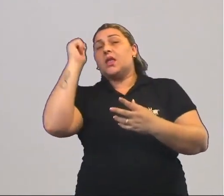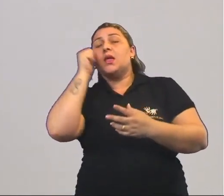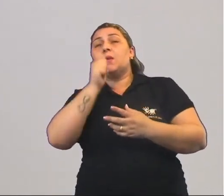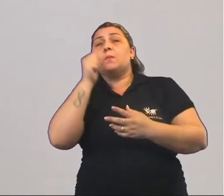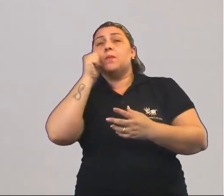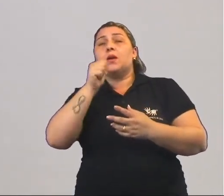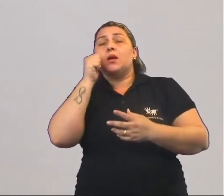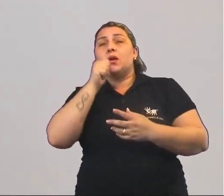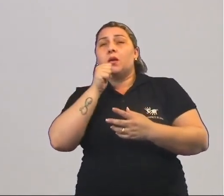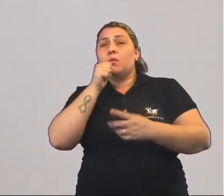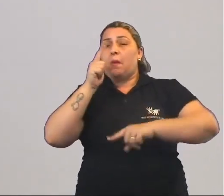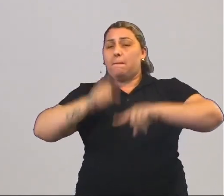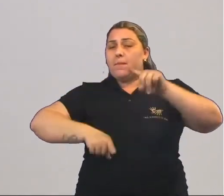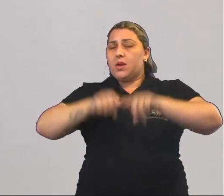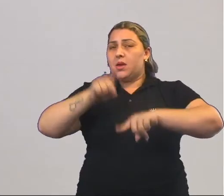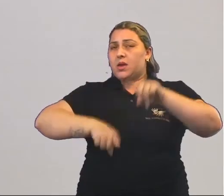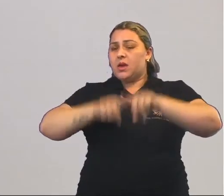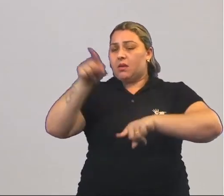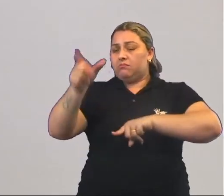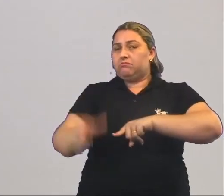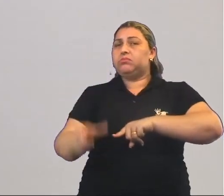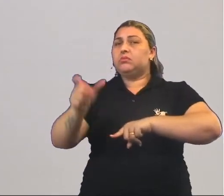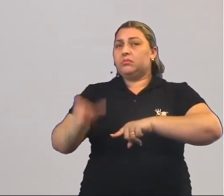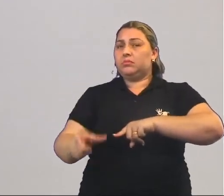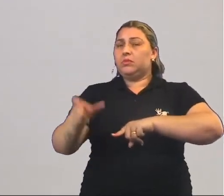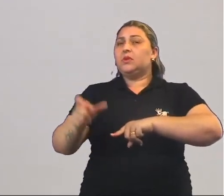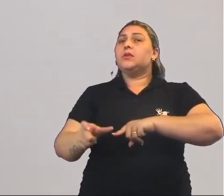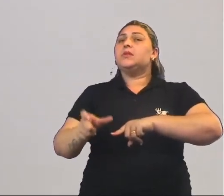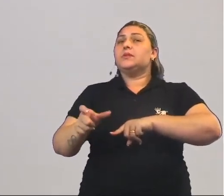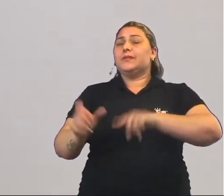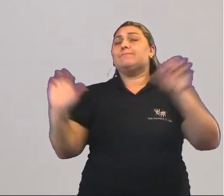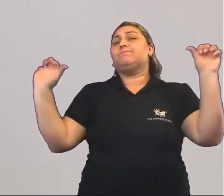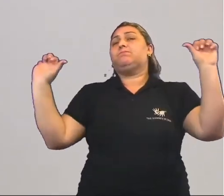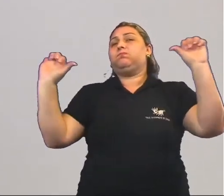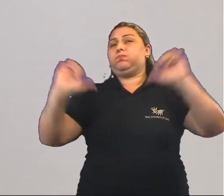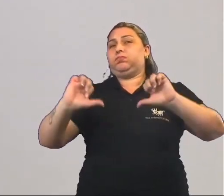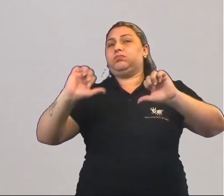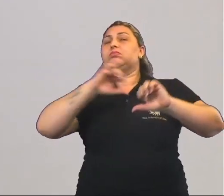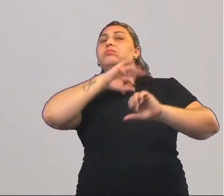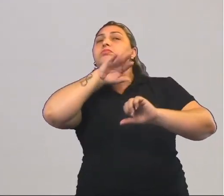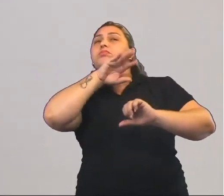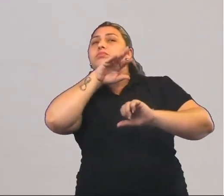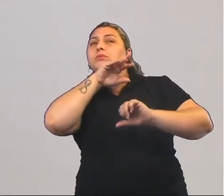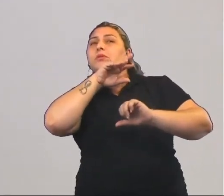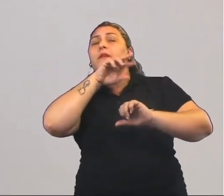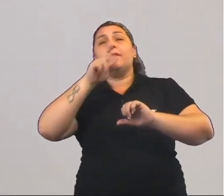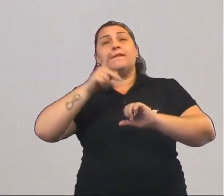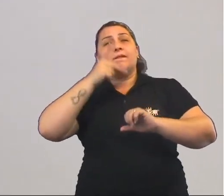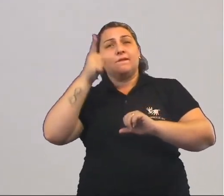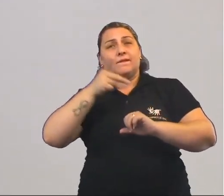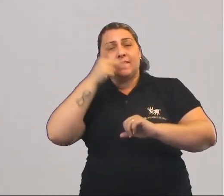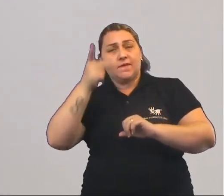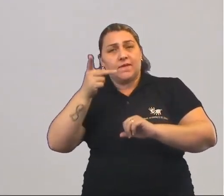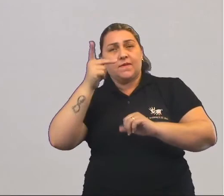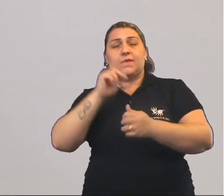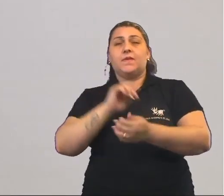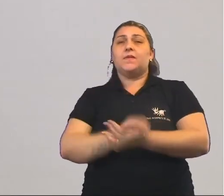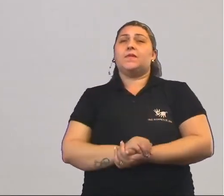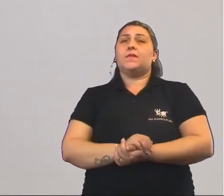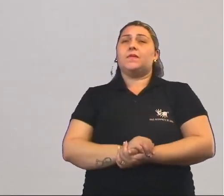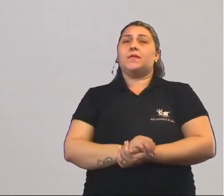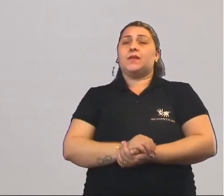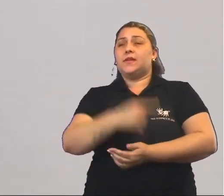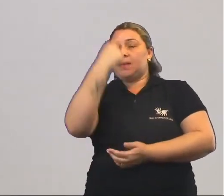como um objeto. E esse é um estereótipo que é muito negativo. Quando a gente fala dessa